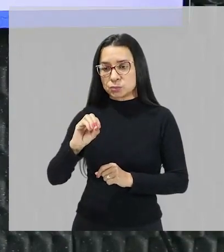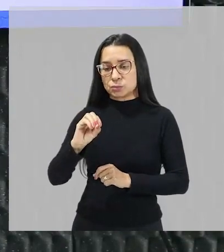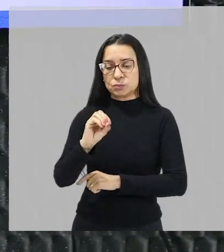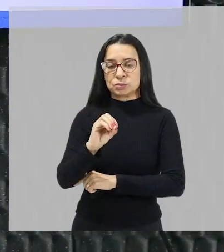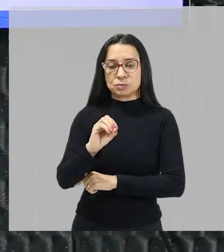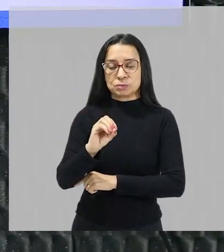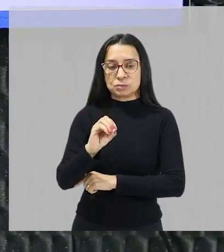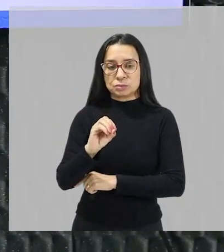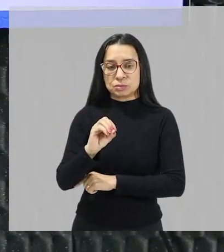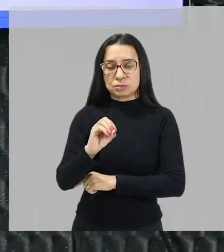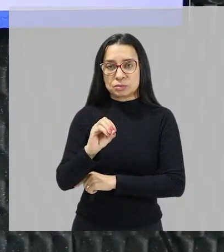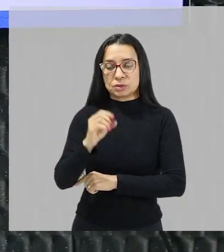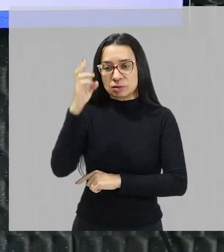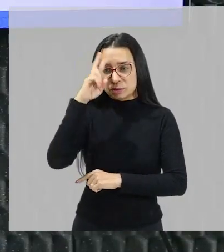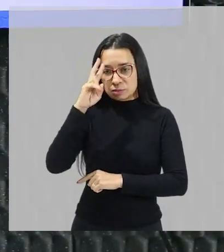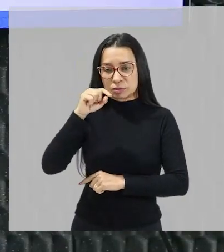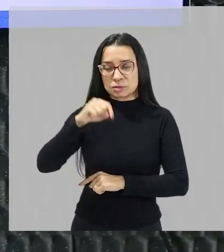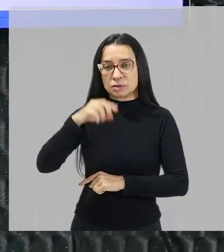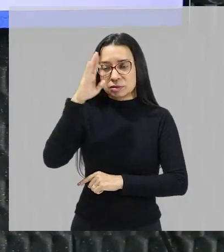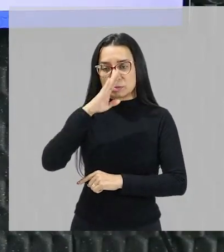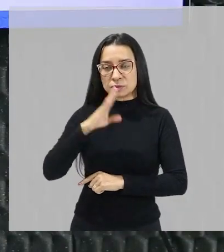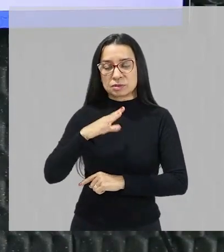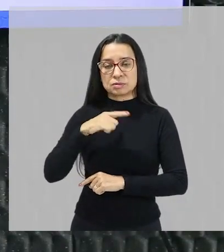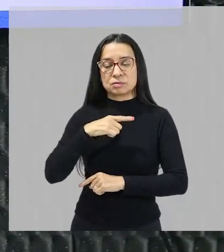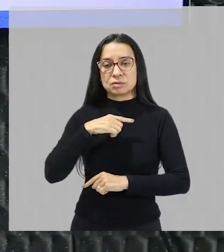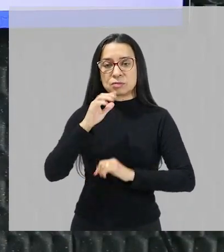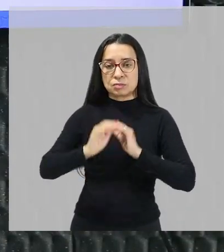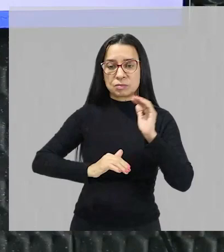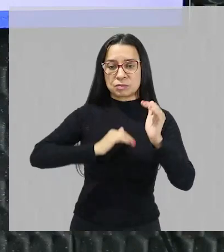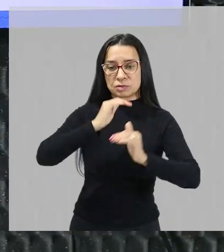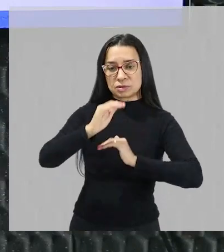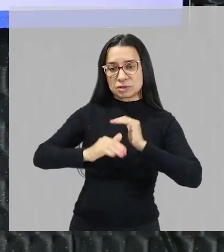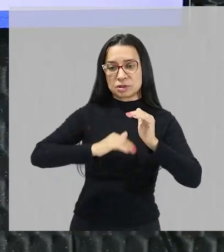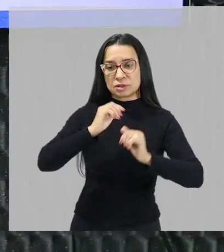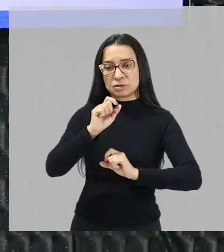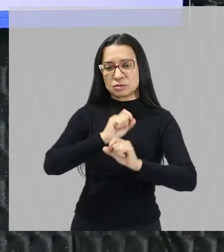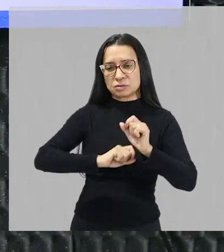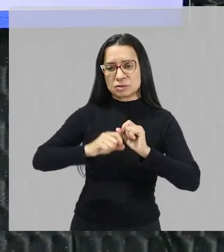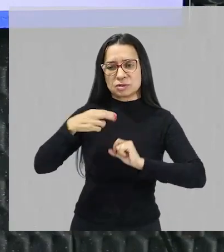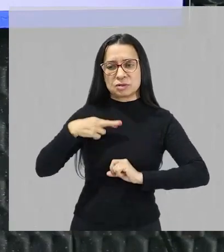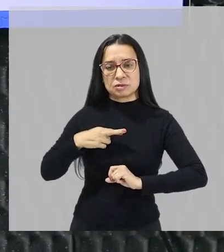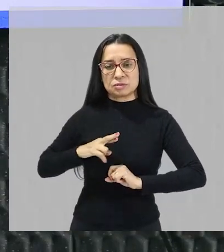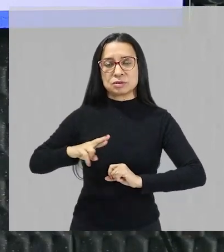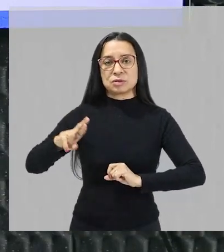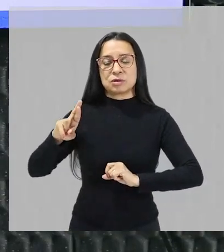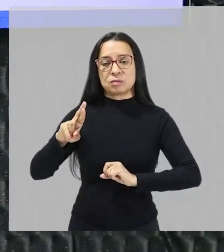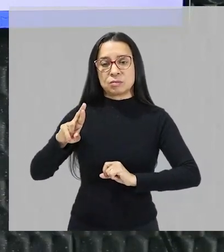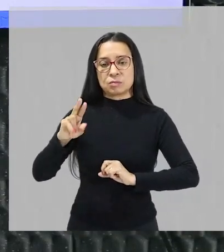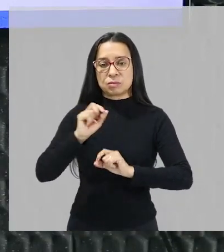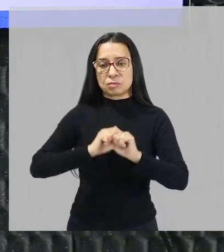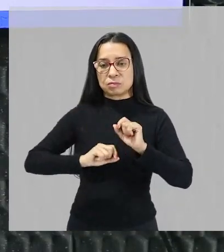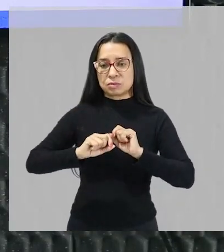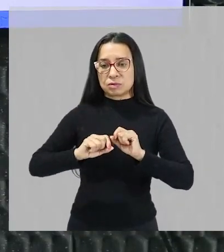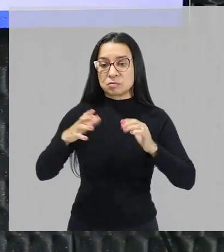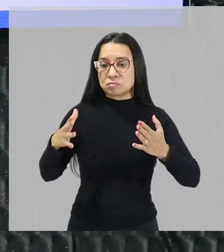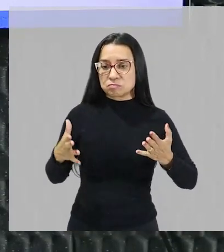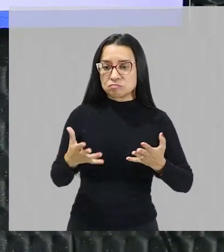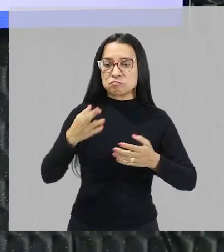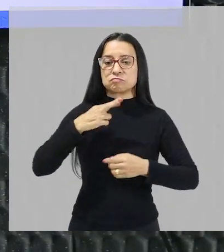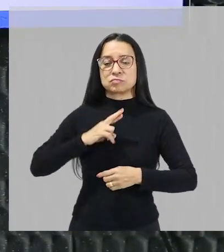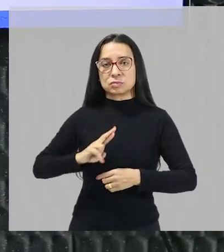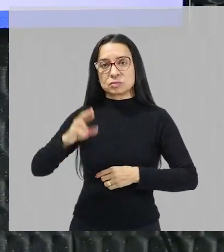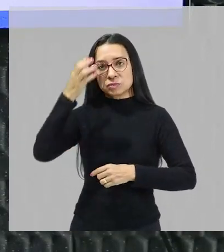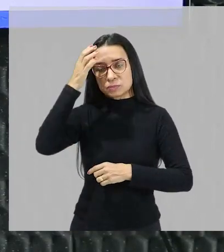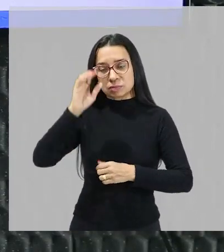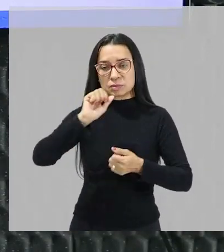crioula. Lembra que aqui no Brasil a gente tem um processo de sincretismo religioso, de sincretismo cultural, né,